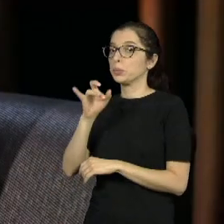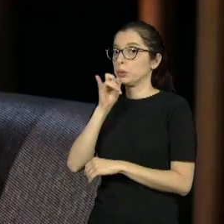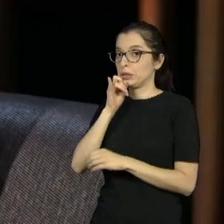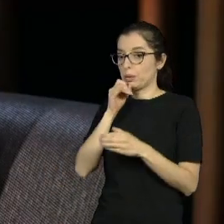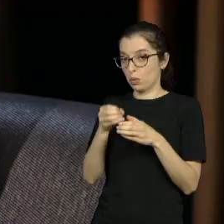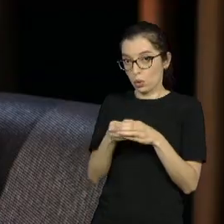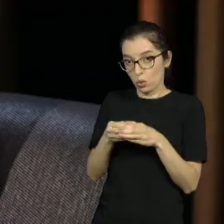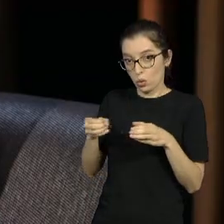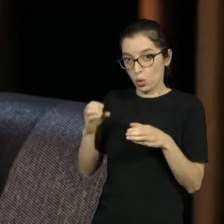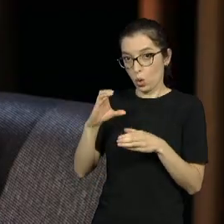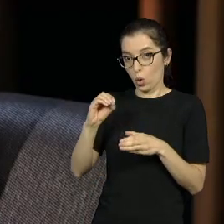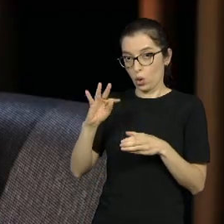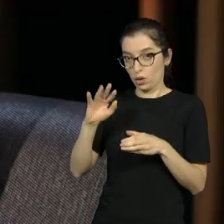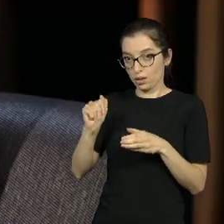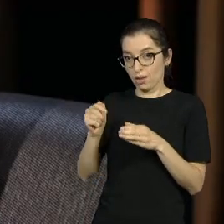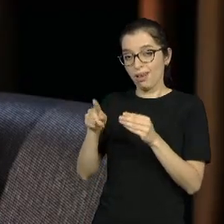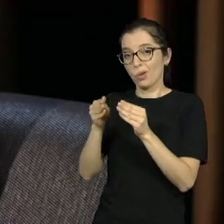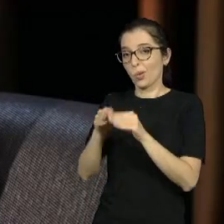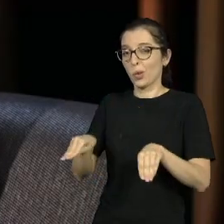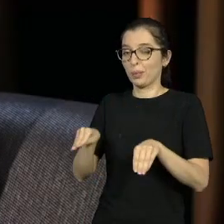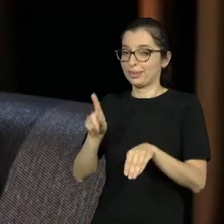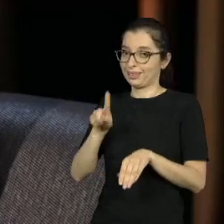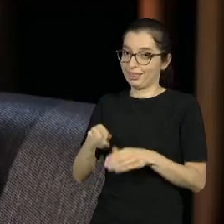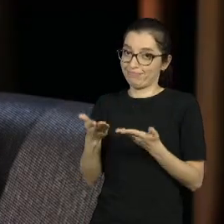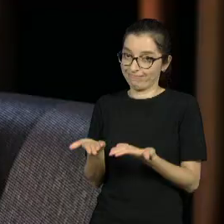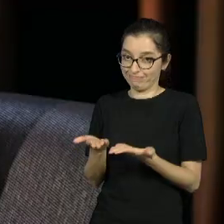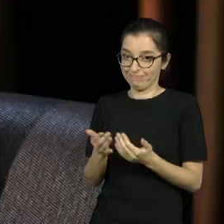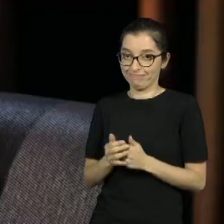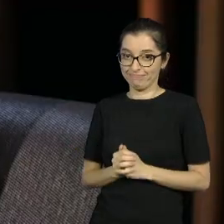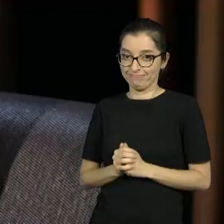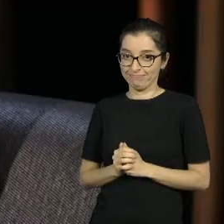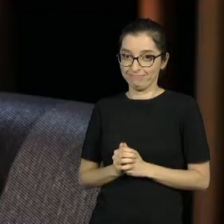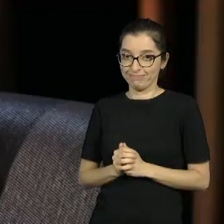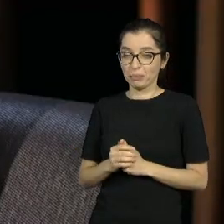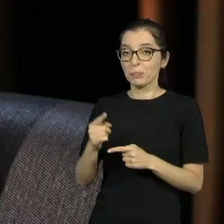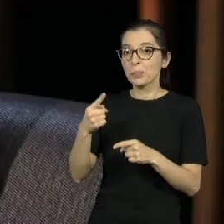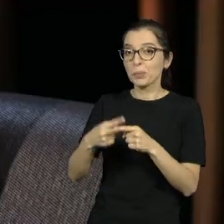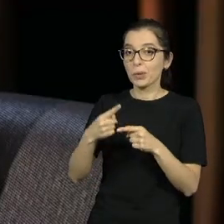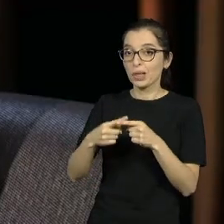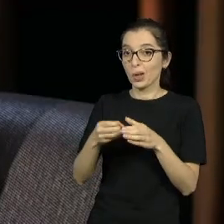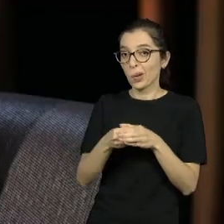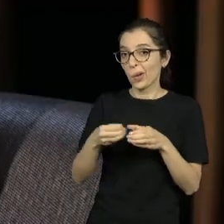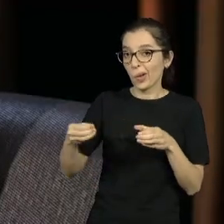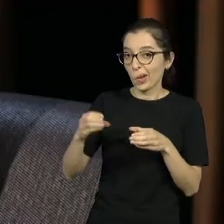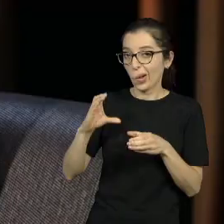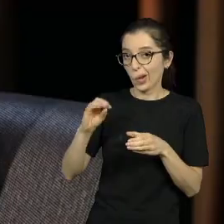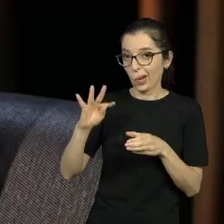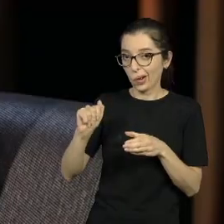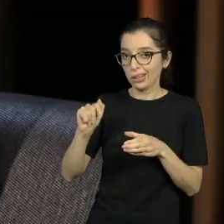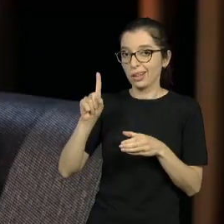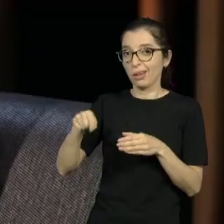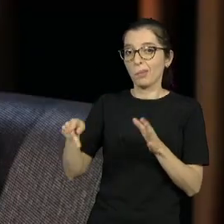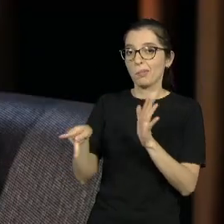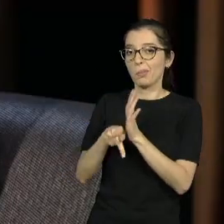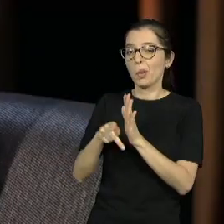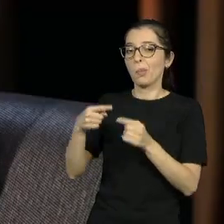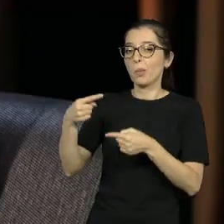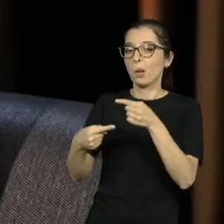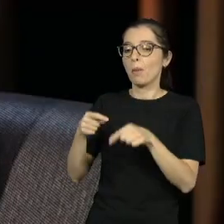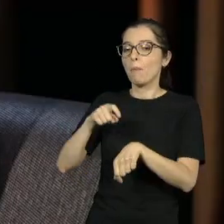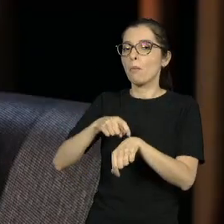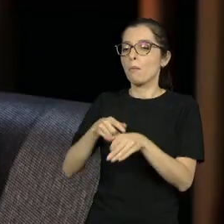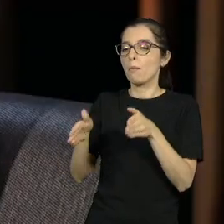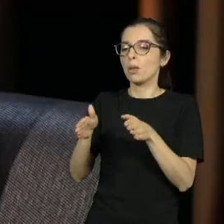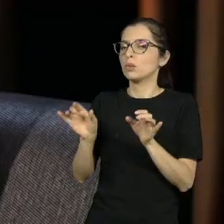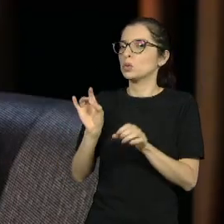uma política de reparação ou seja as políticas de cotas são políticos e provisórios eu